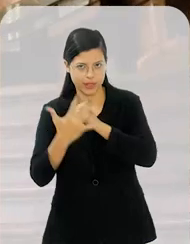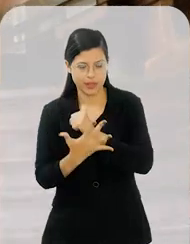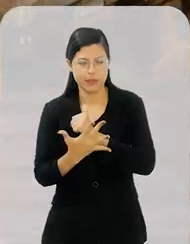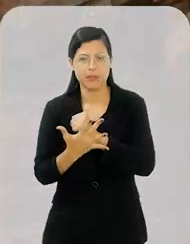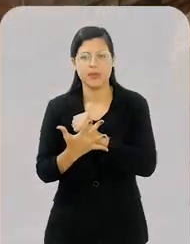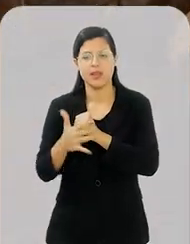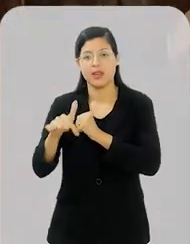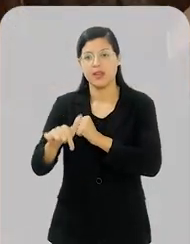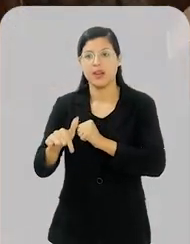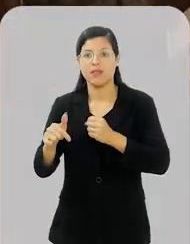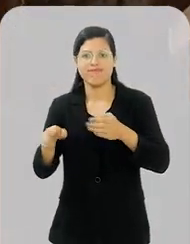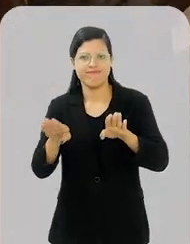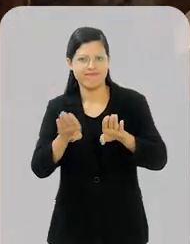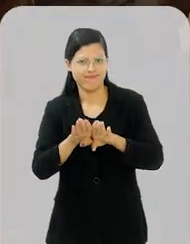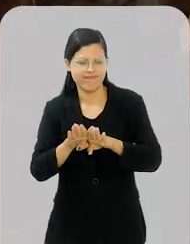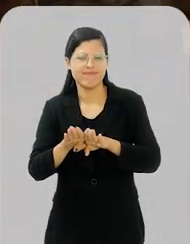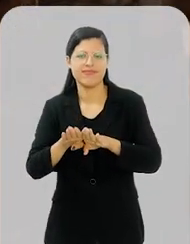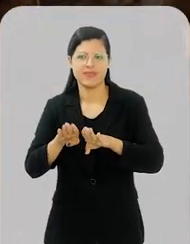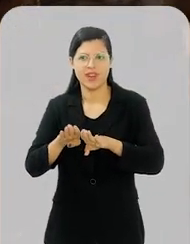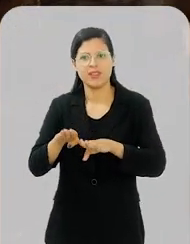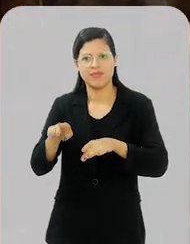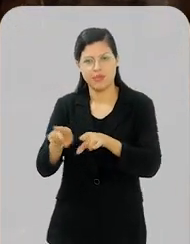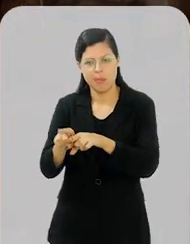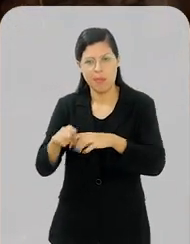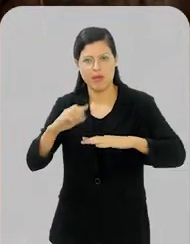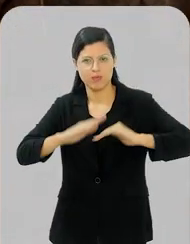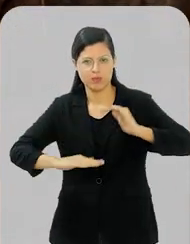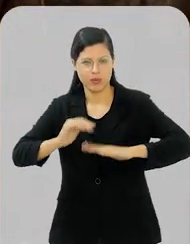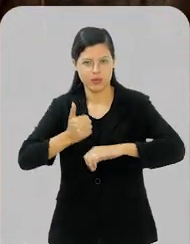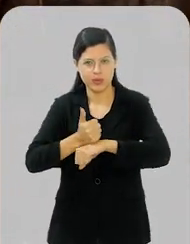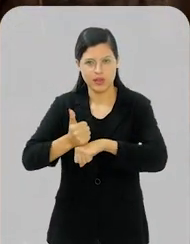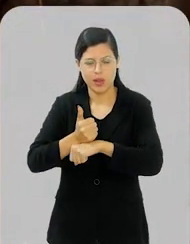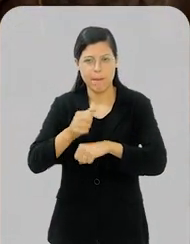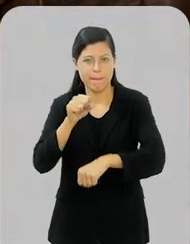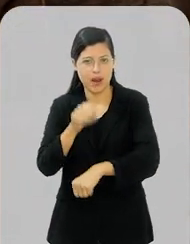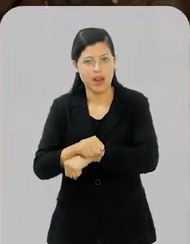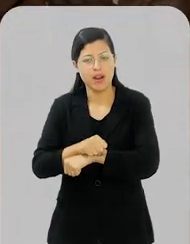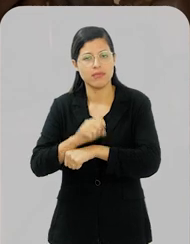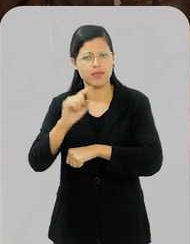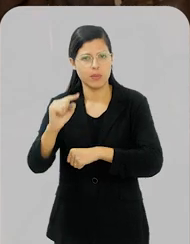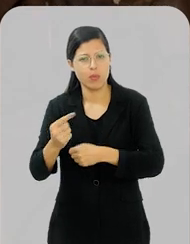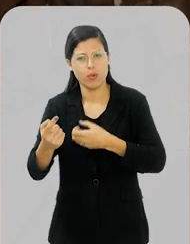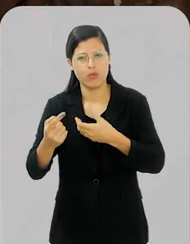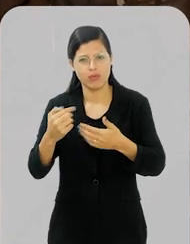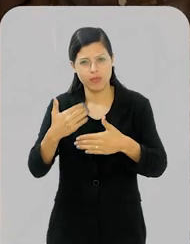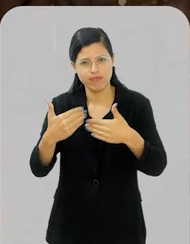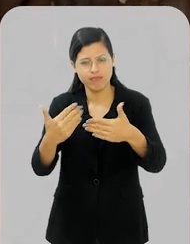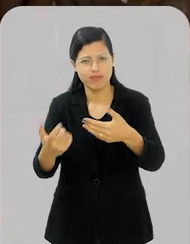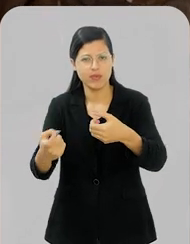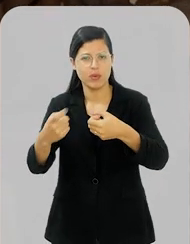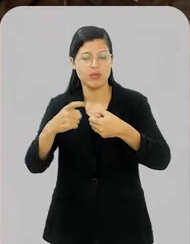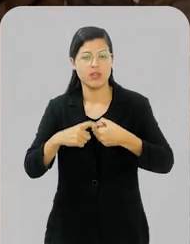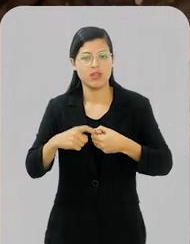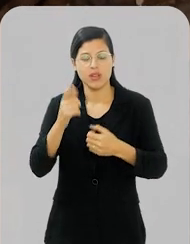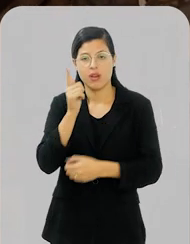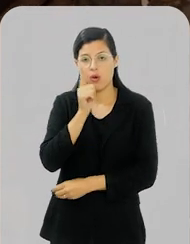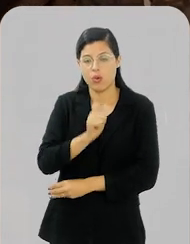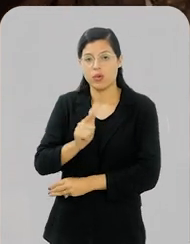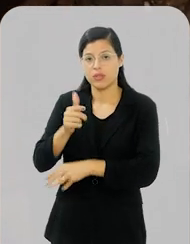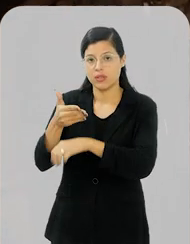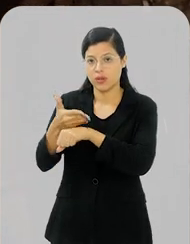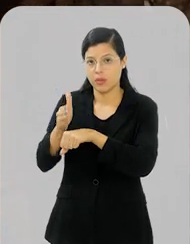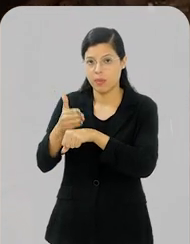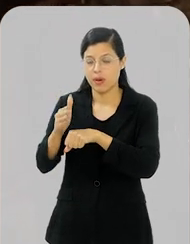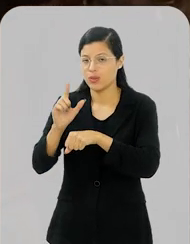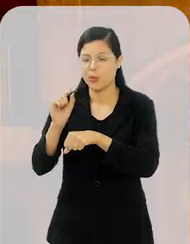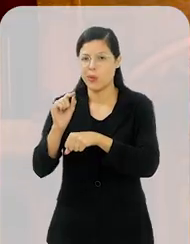coronavírus. Casa fechada, funcionários parados. Aos poucos, tudo foi voltando ao normal e ela conseguiu pôr em